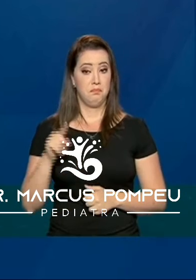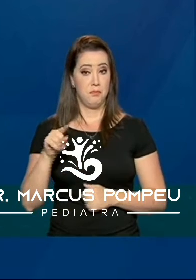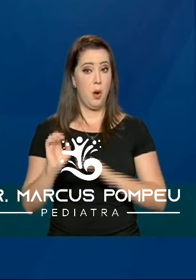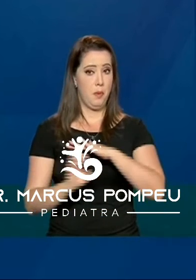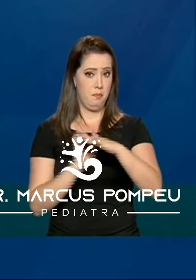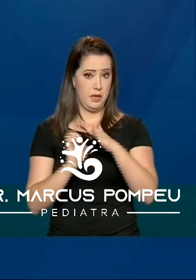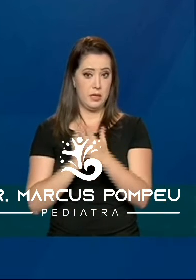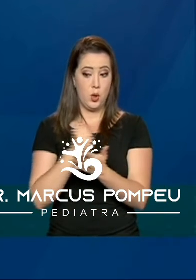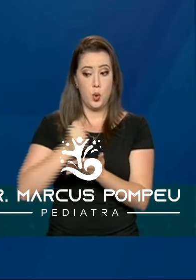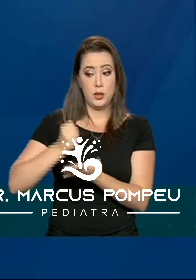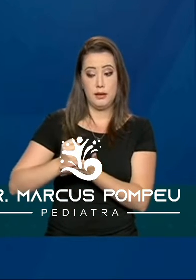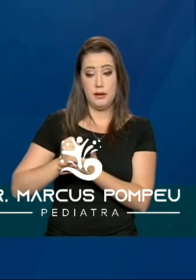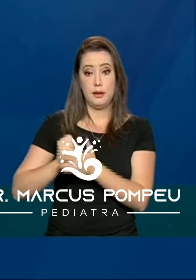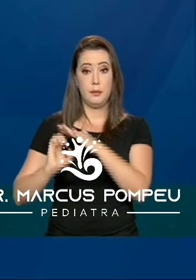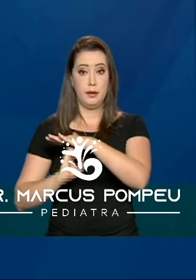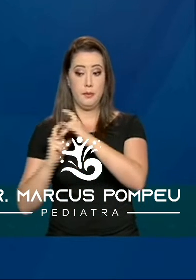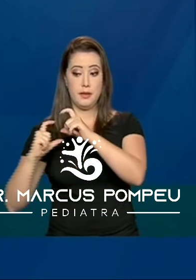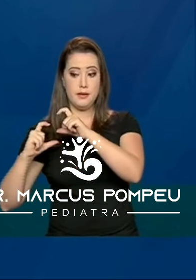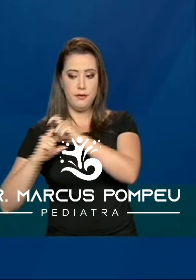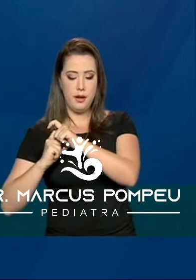Conflito de interesse, pessoal.